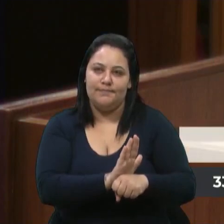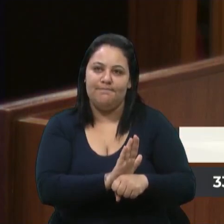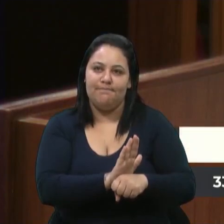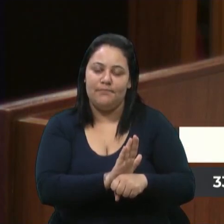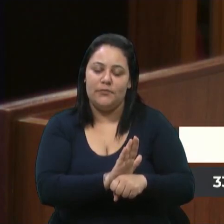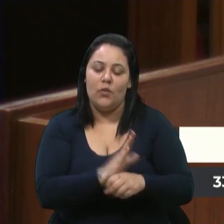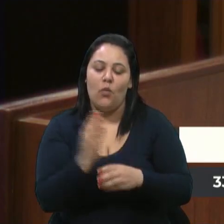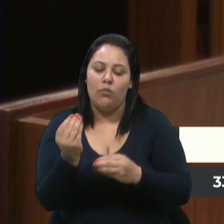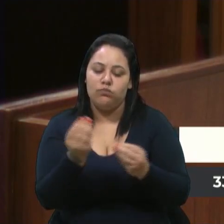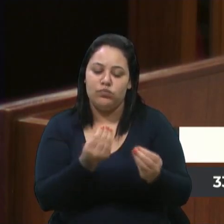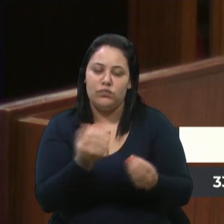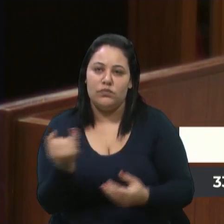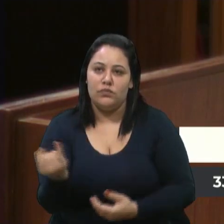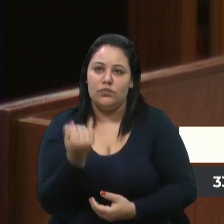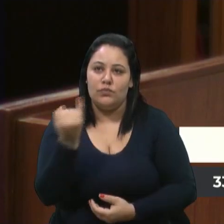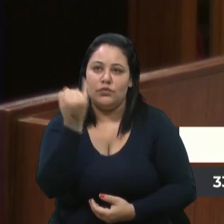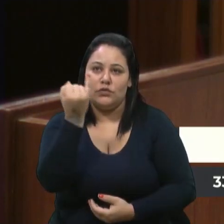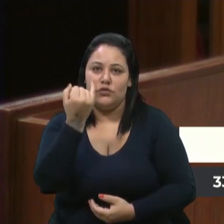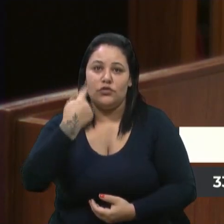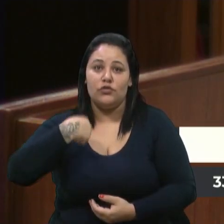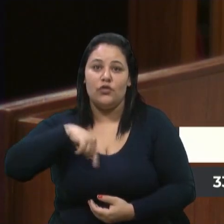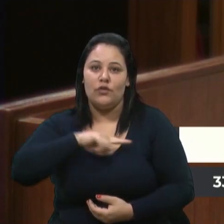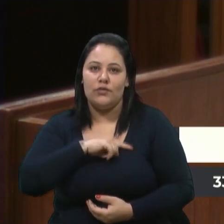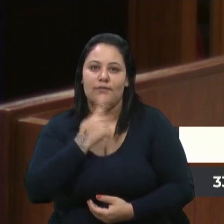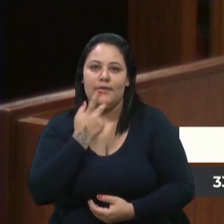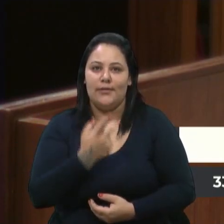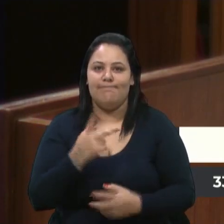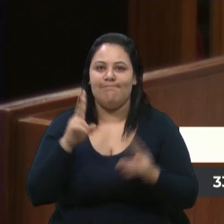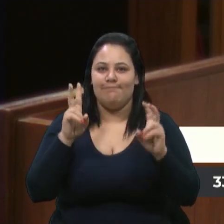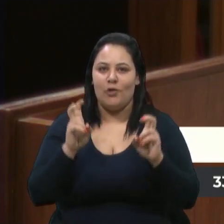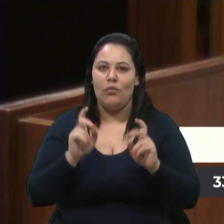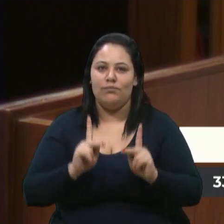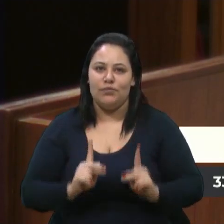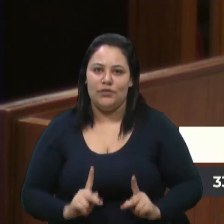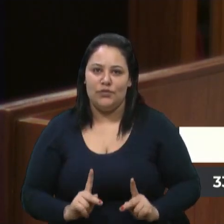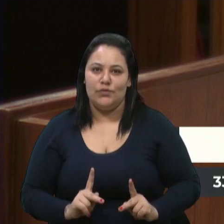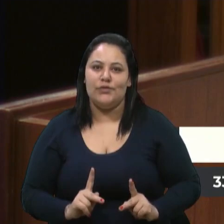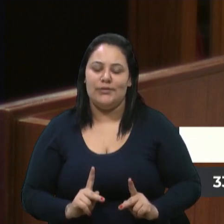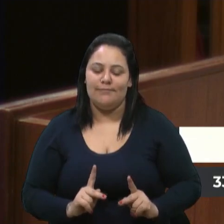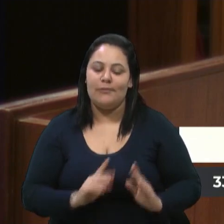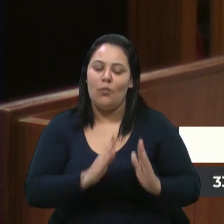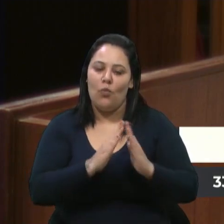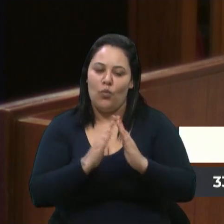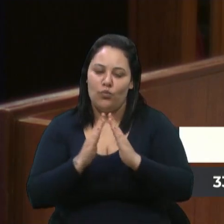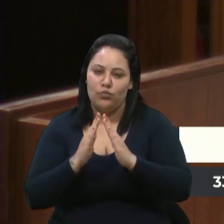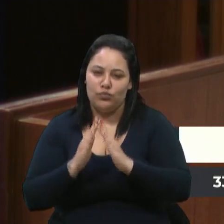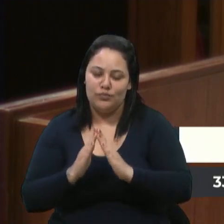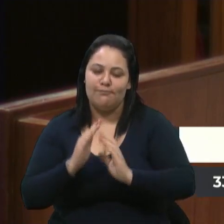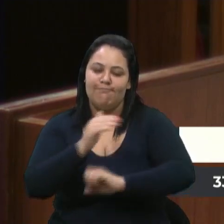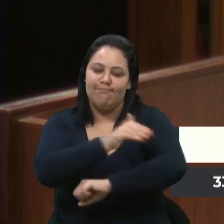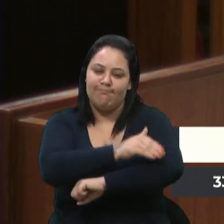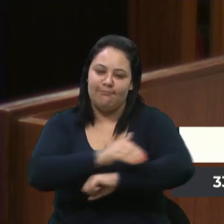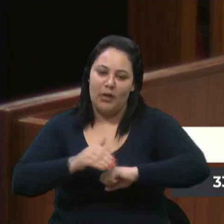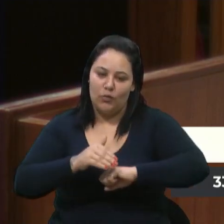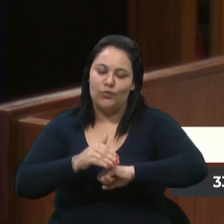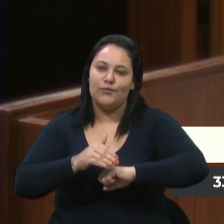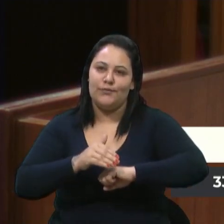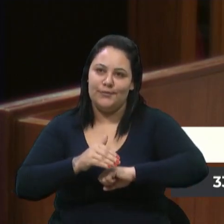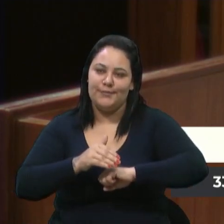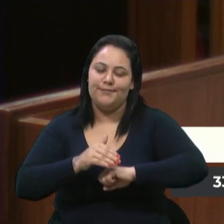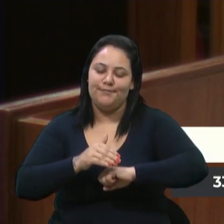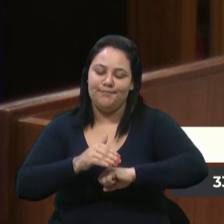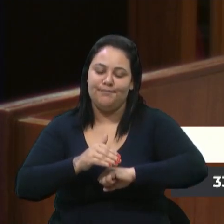extremamente importante a gente falar sobre as pessoas em situação de rua, que estão nessa situação por